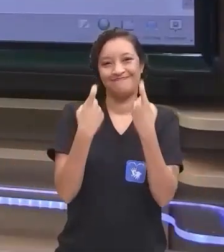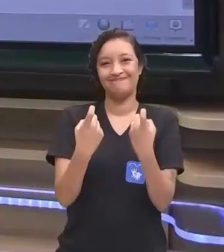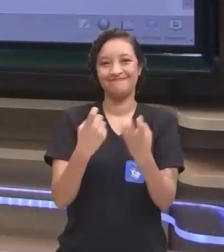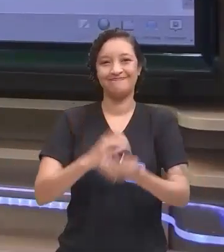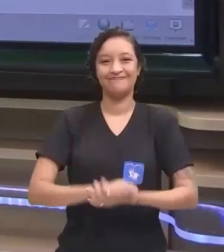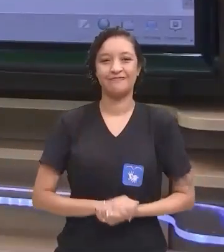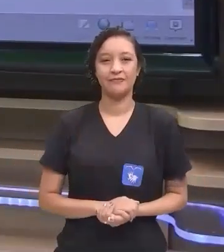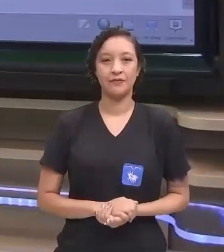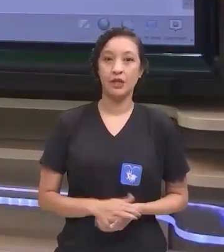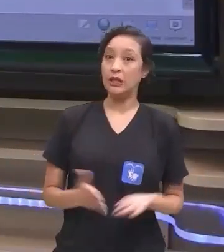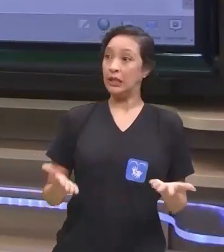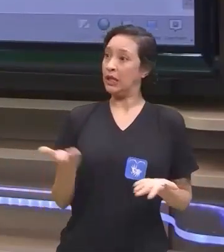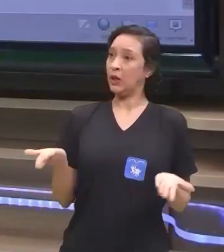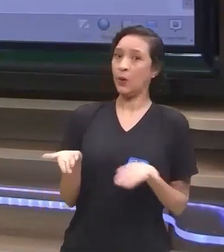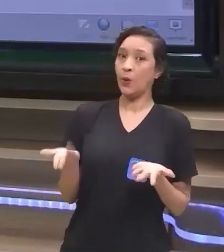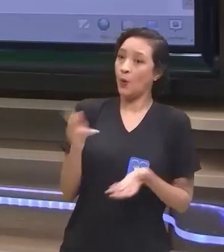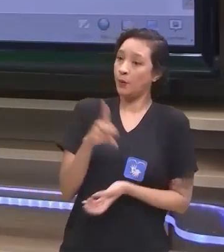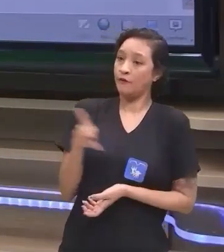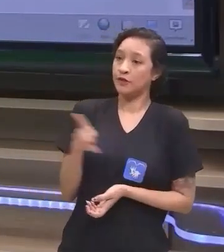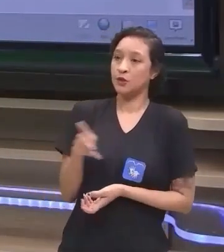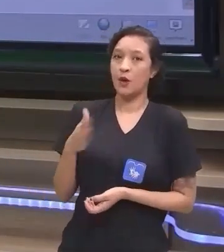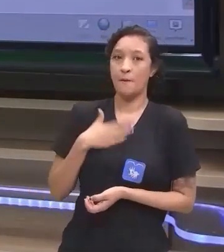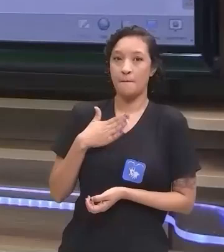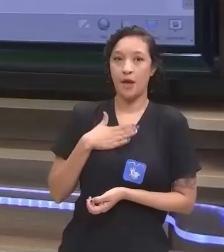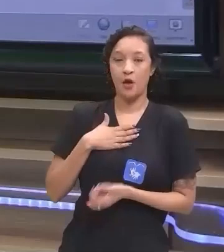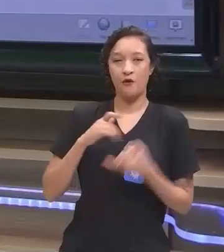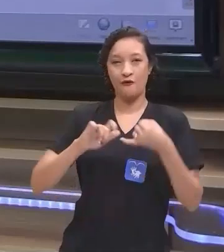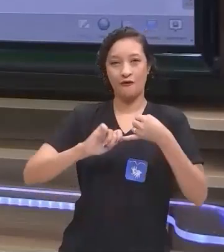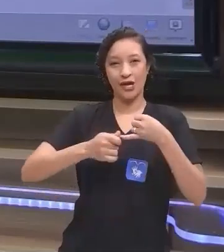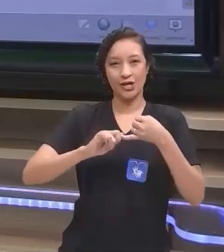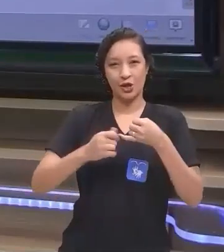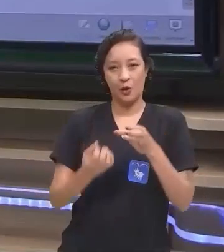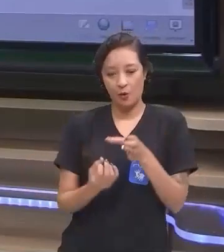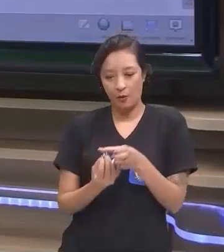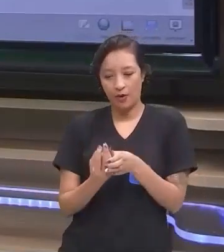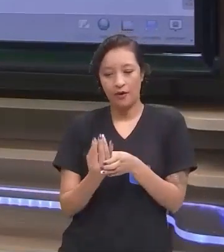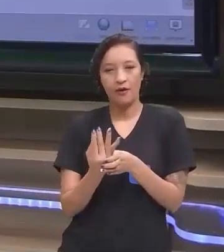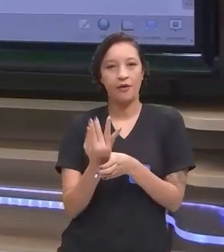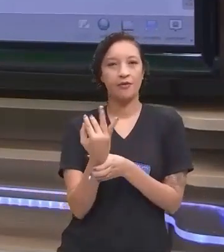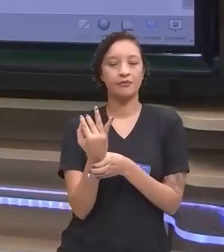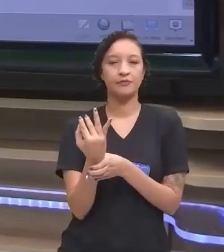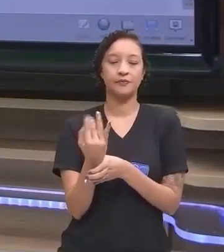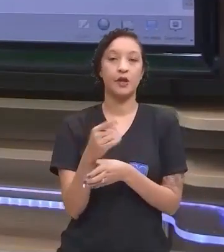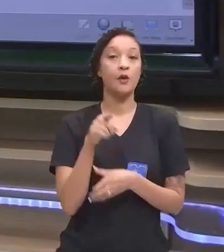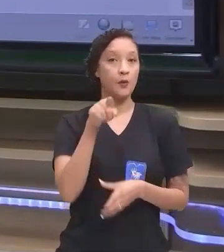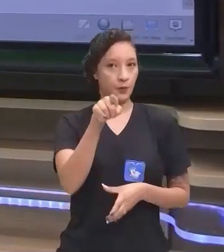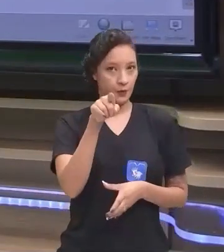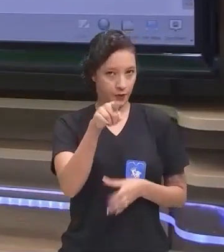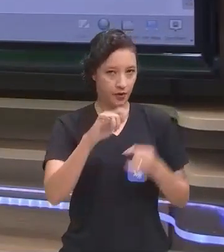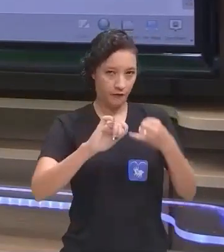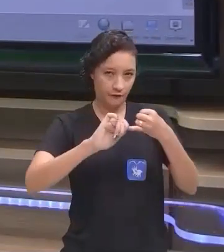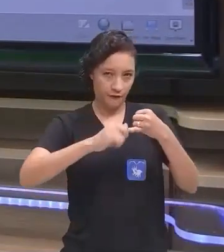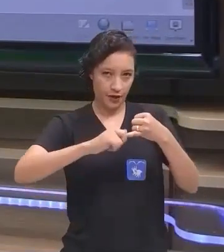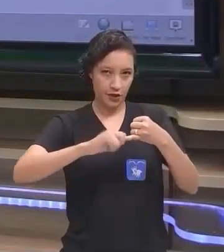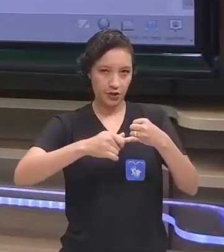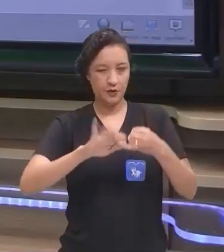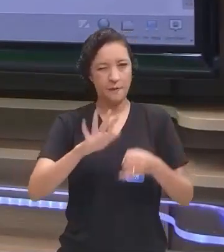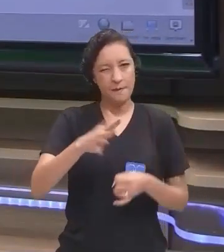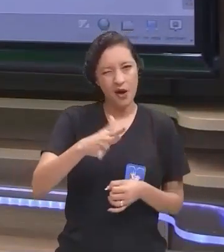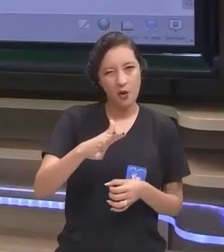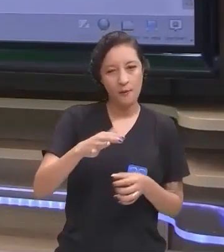Mas e agora, professora? A minha plantinha cresceu. Como é que eu faço? Quando o seu feijãozinho atingir cerca de